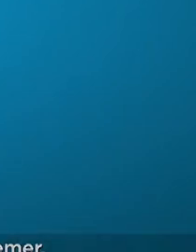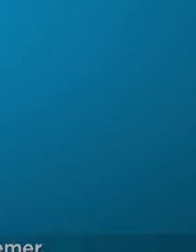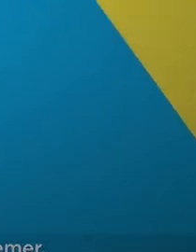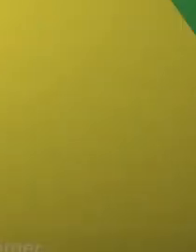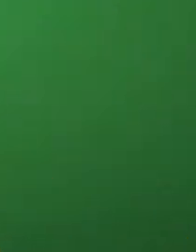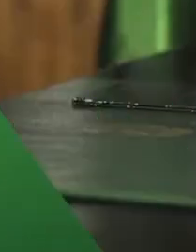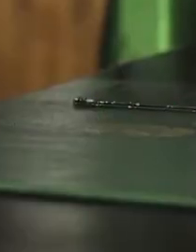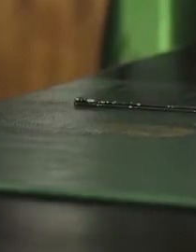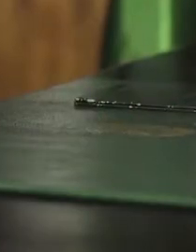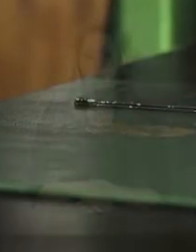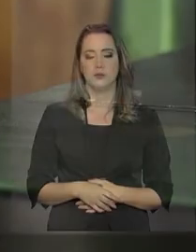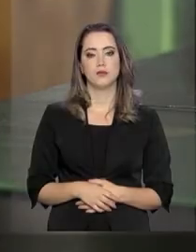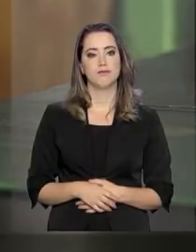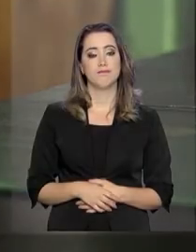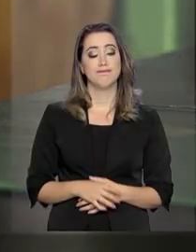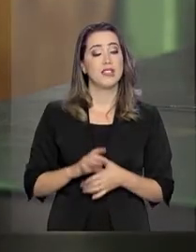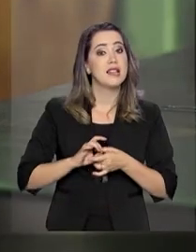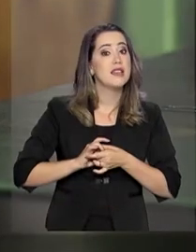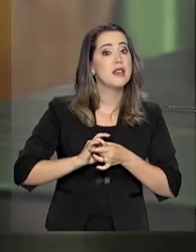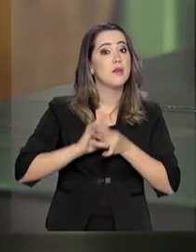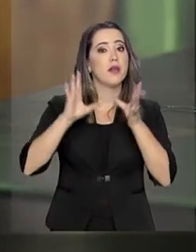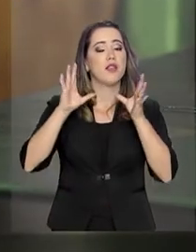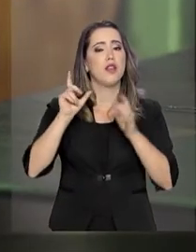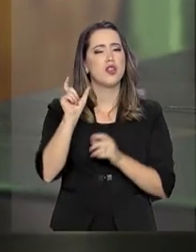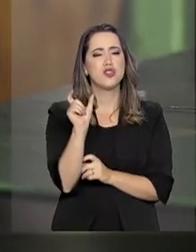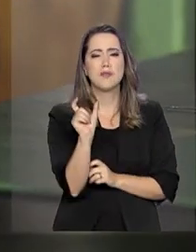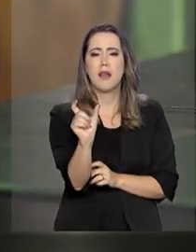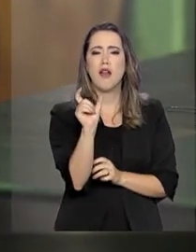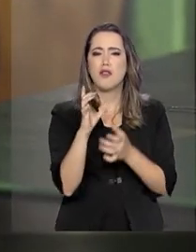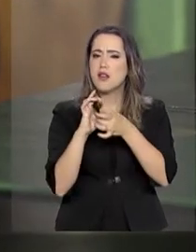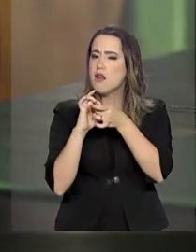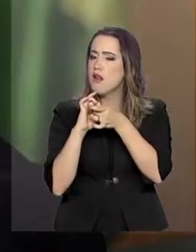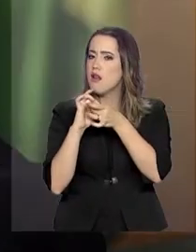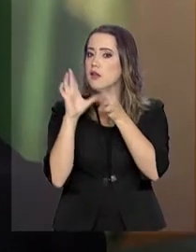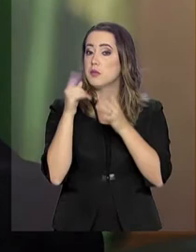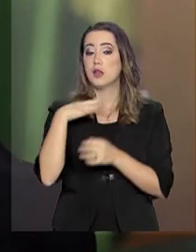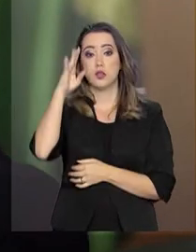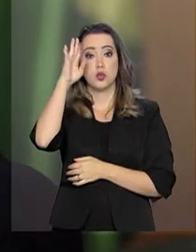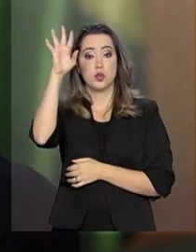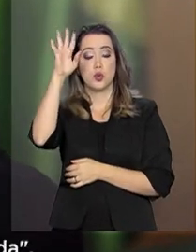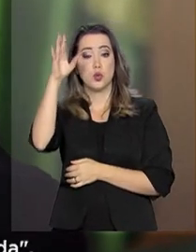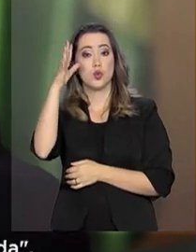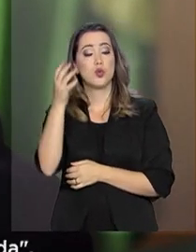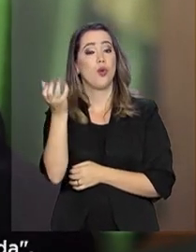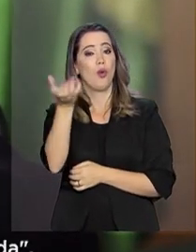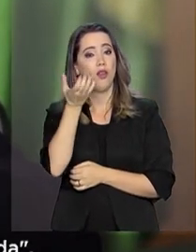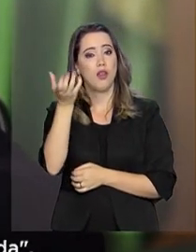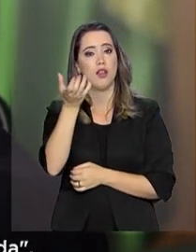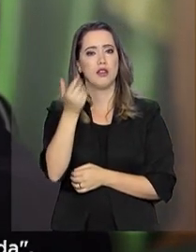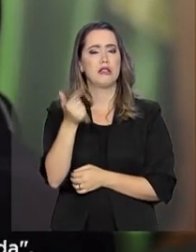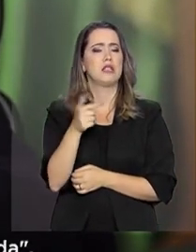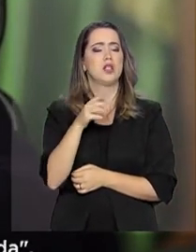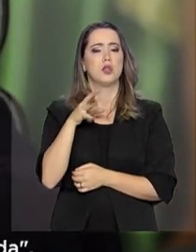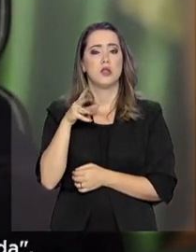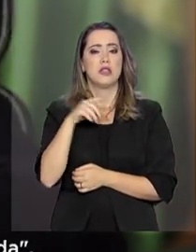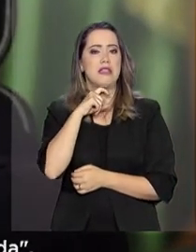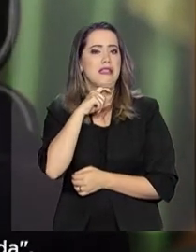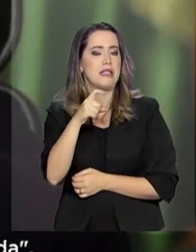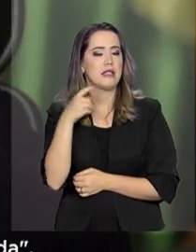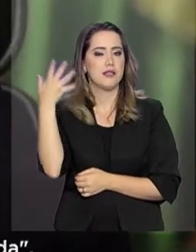temer liberdade essa palavra que o sonho humano alimenta que não há ninguém que explique